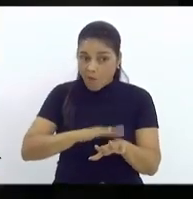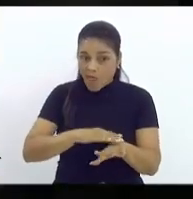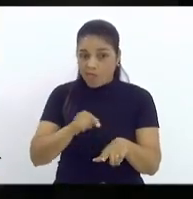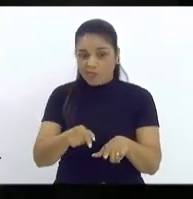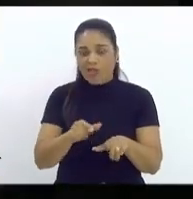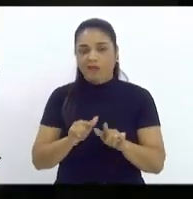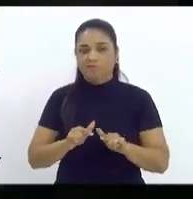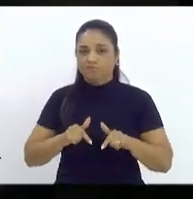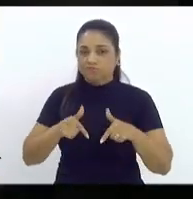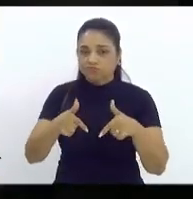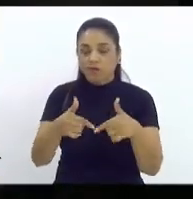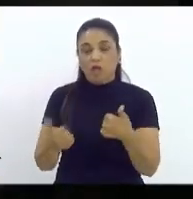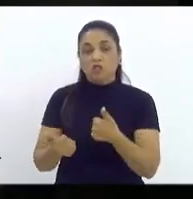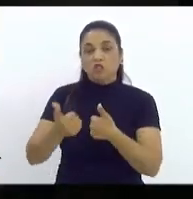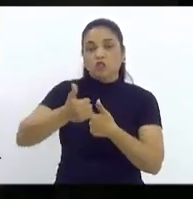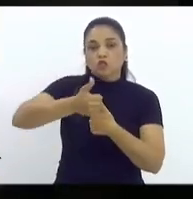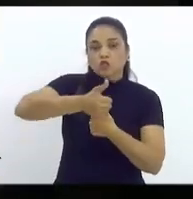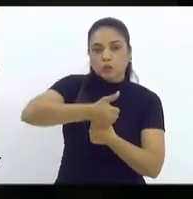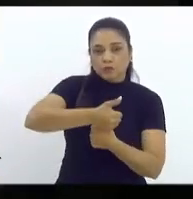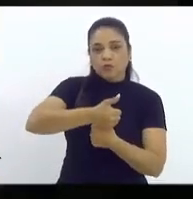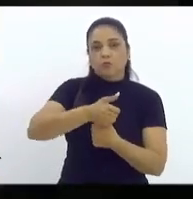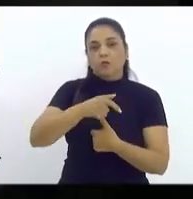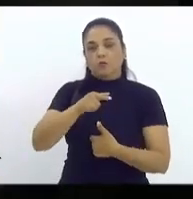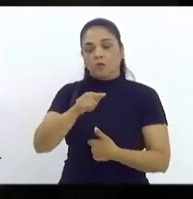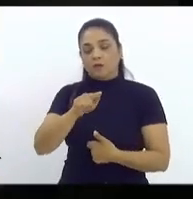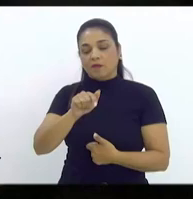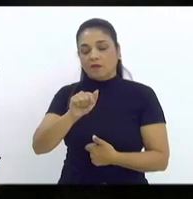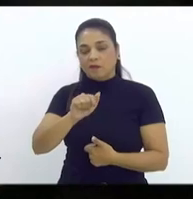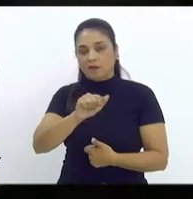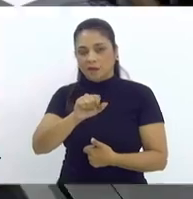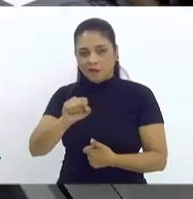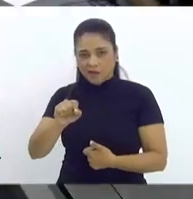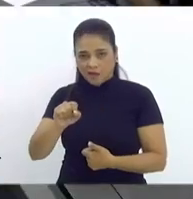ser eficiente, que ele é substituído pelo gasoduto físico.